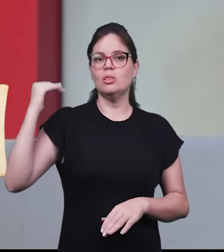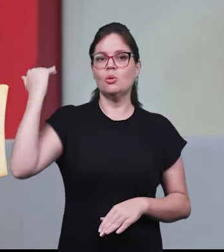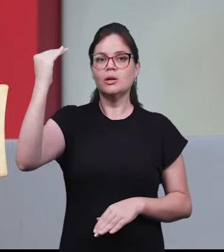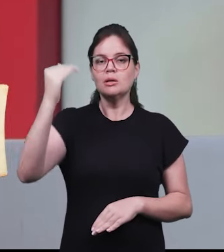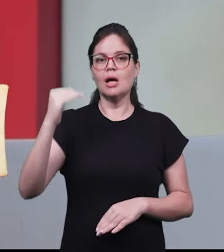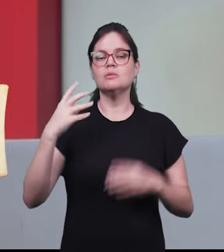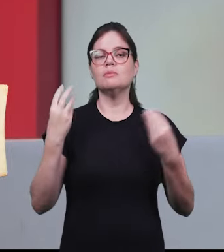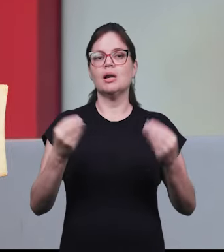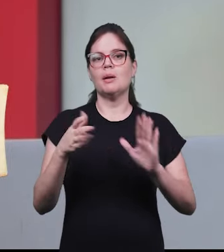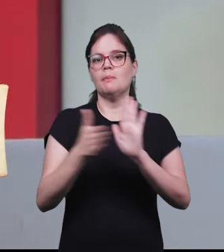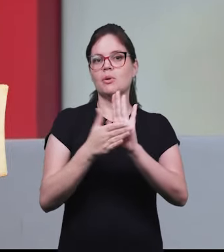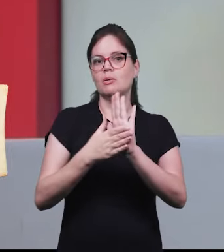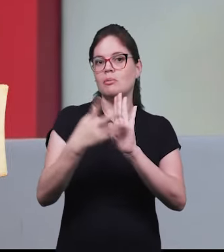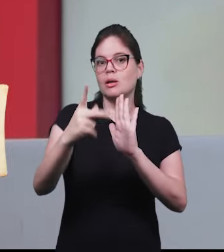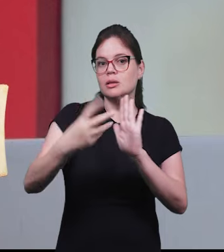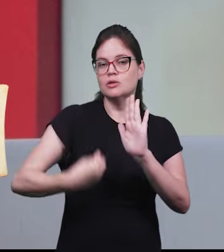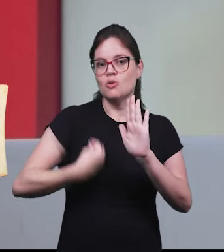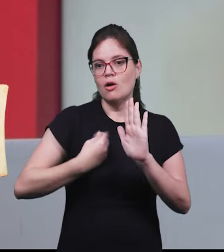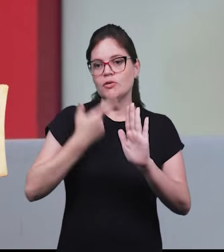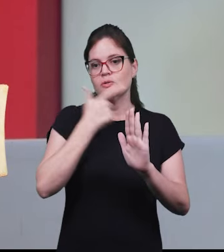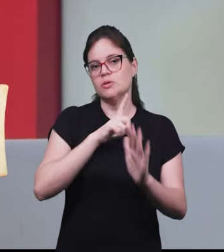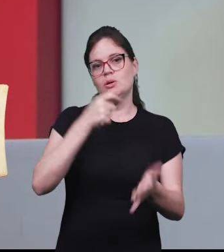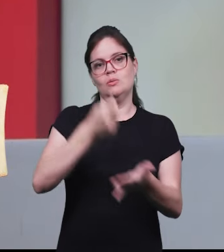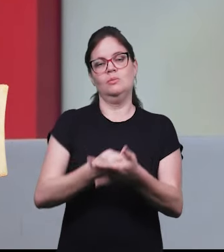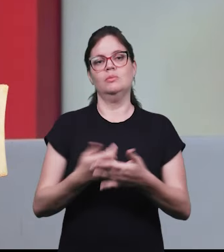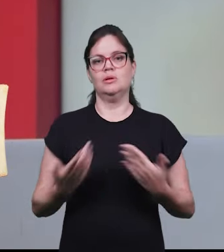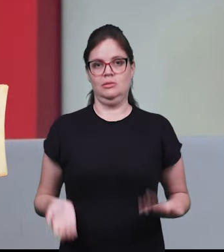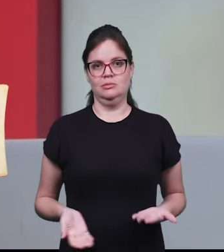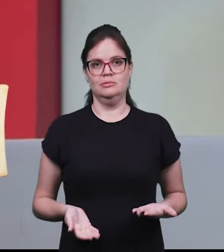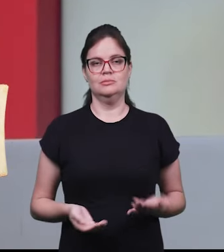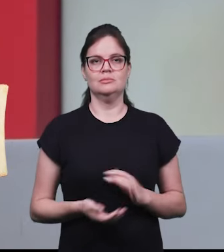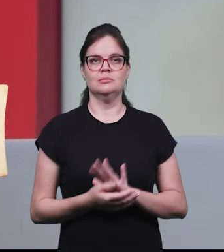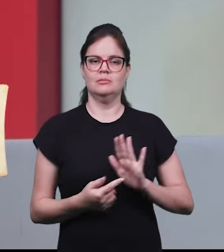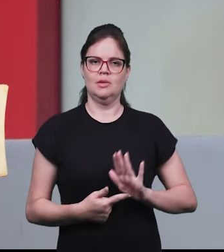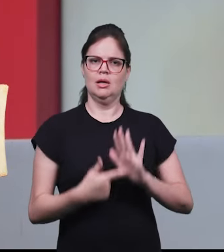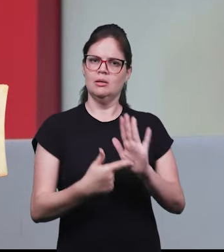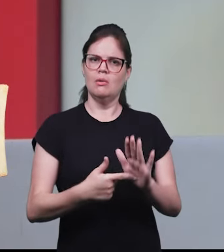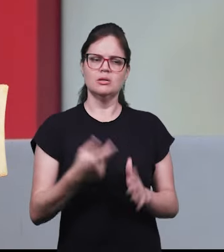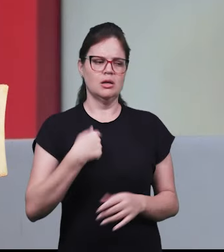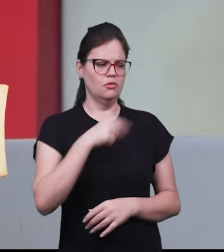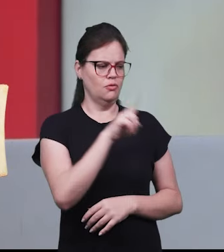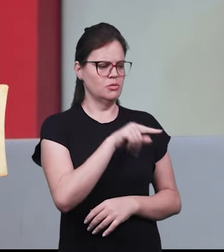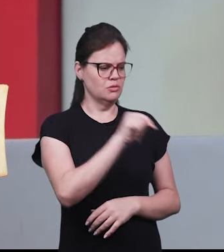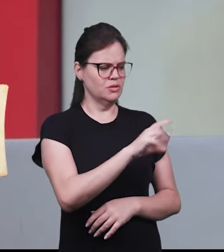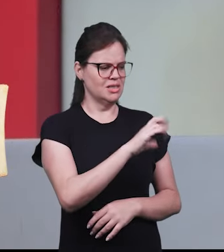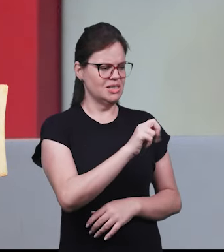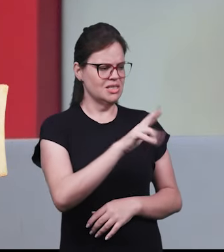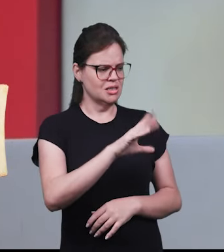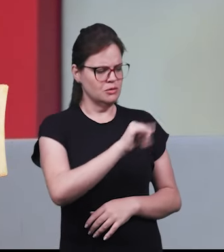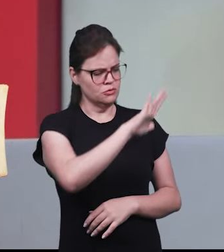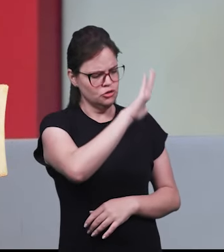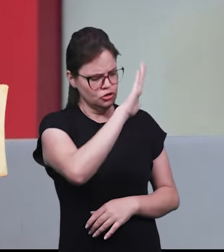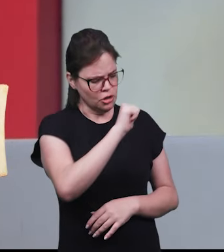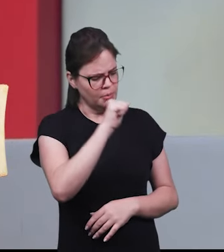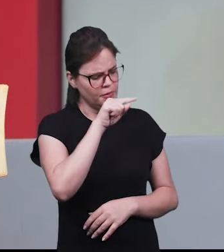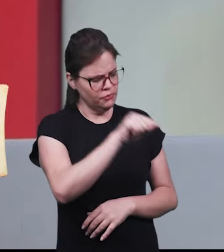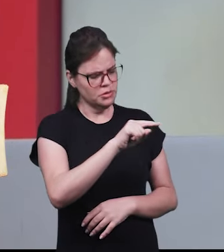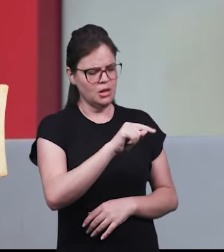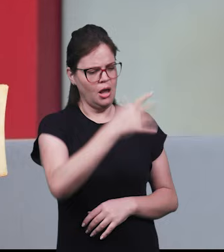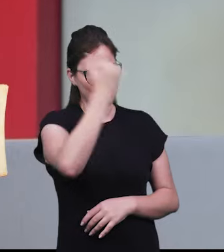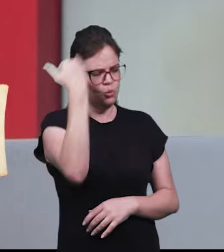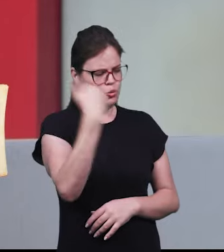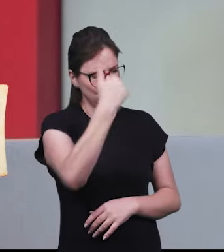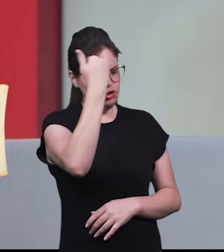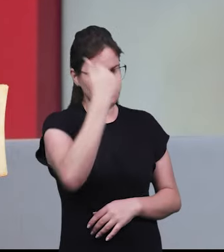sua vida, na sua casa. Então aqui é um exemplo claro que Deus falou o seguinte, ele já chamou essa pessoa que ele usar